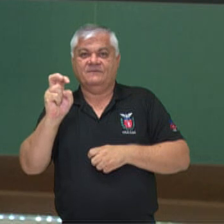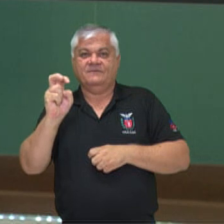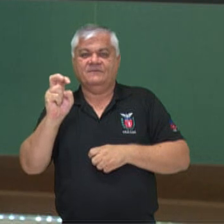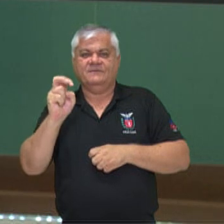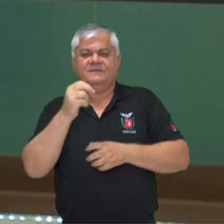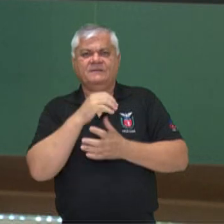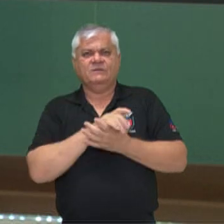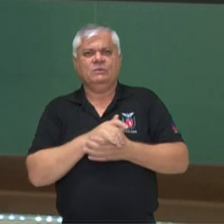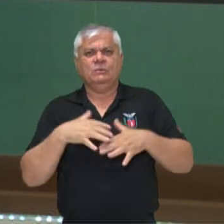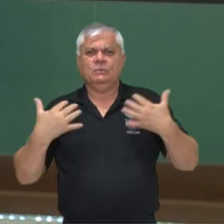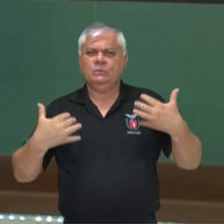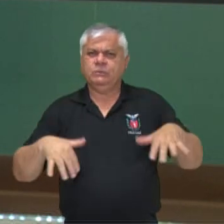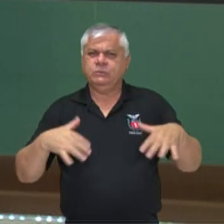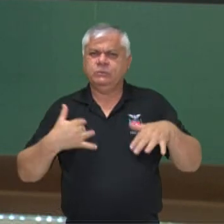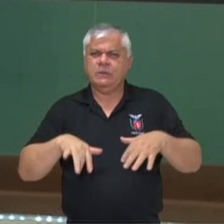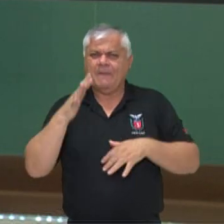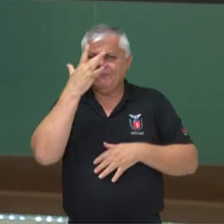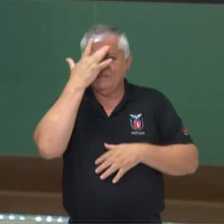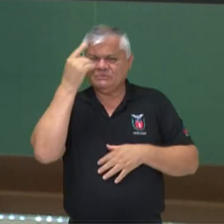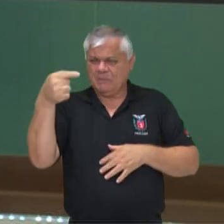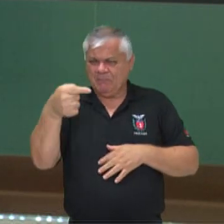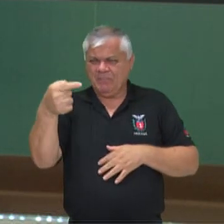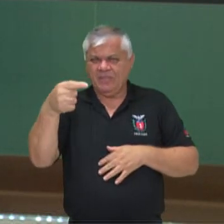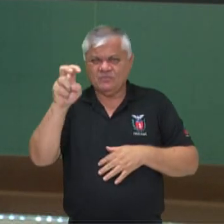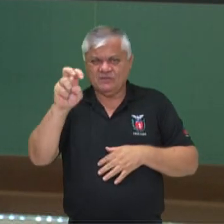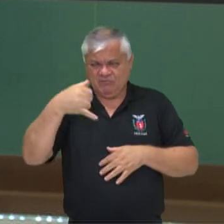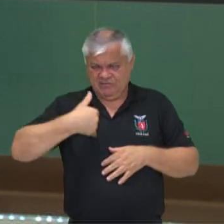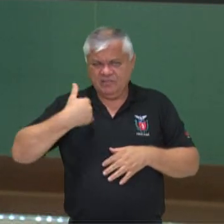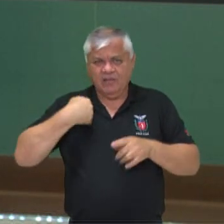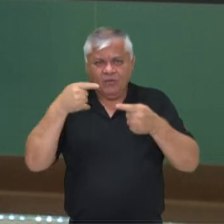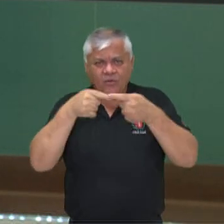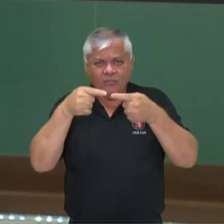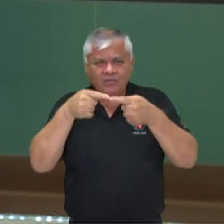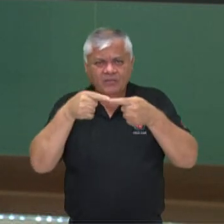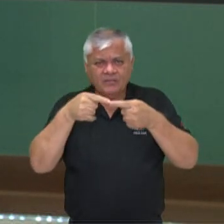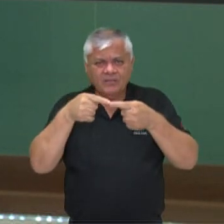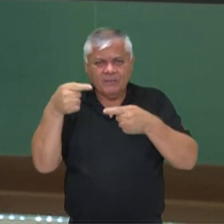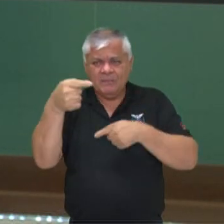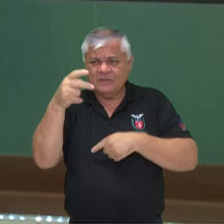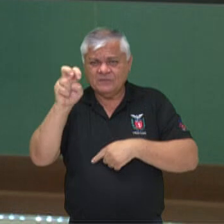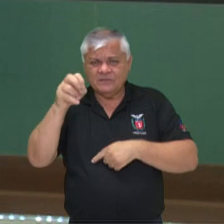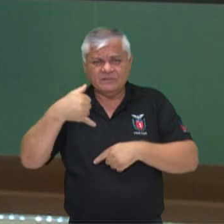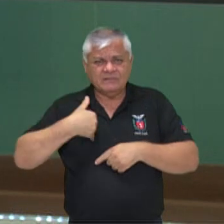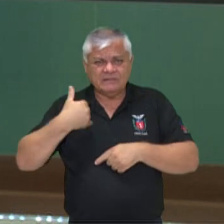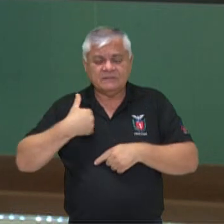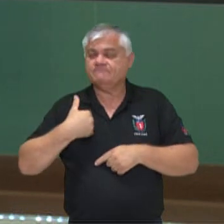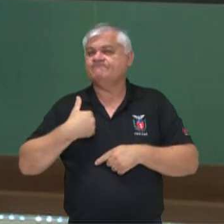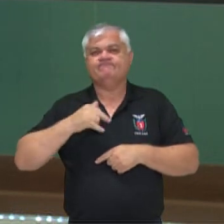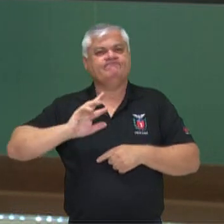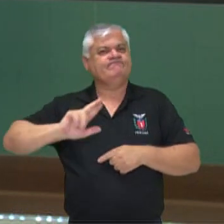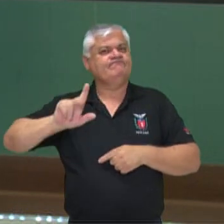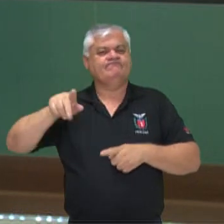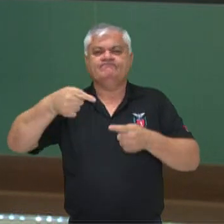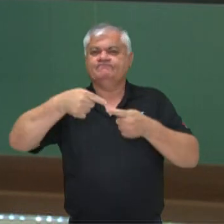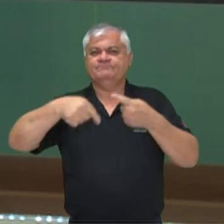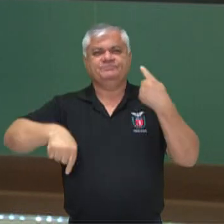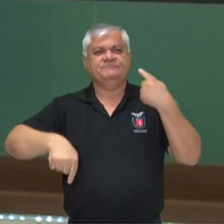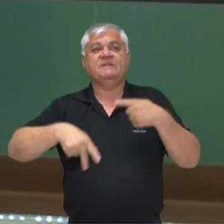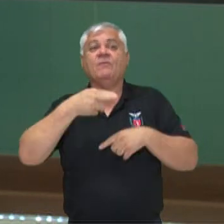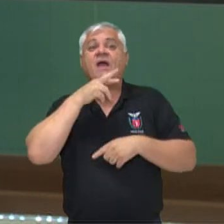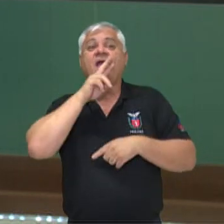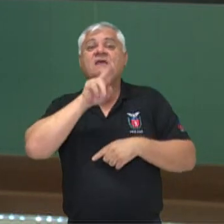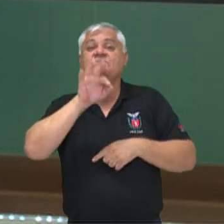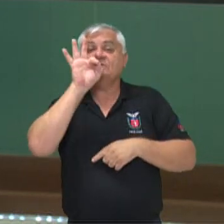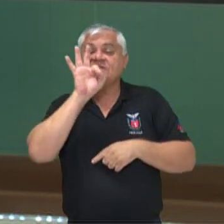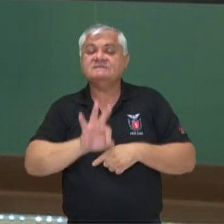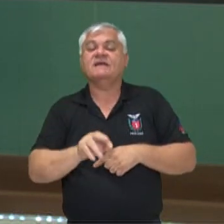Uma pessoa pode ter menos 5 anos de idade? Não, né? Então, na verdade, a resposta x